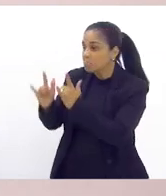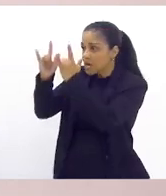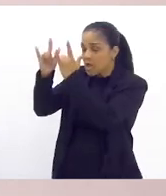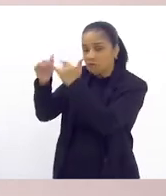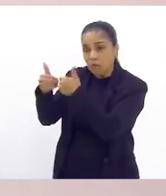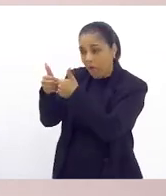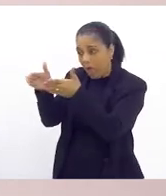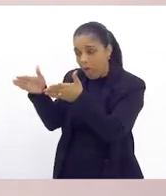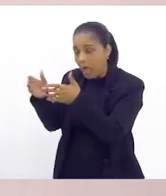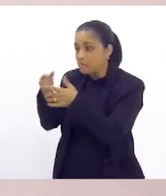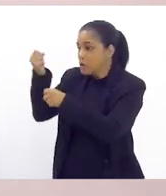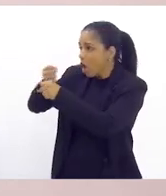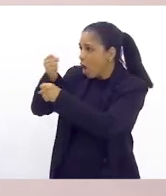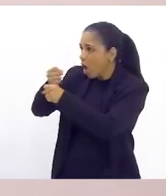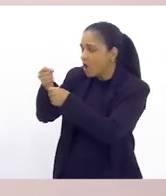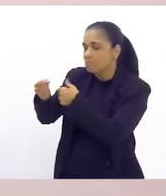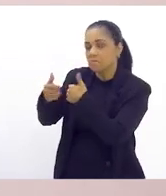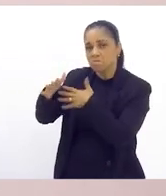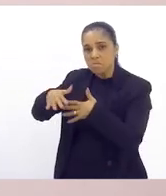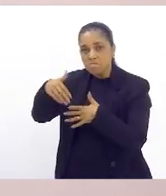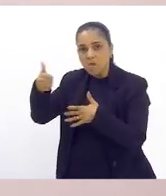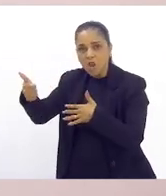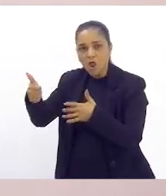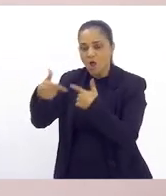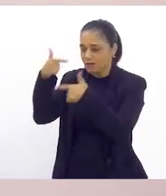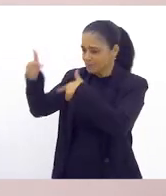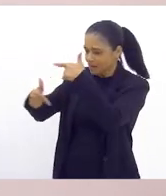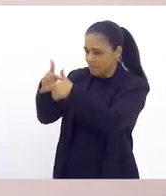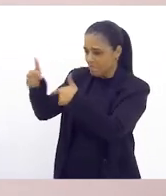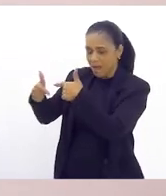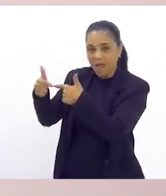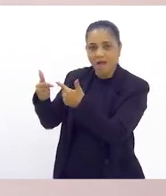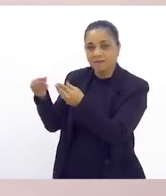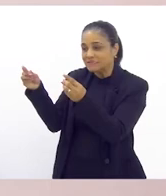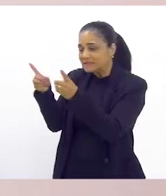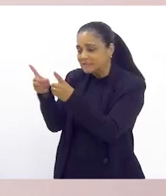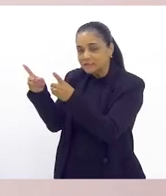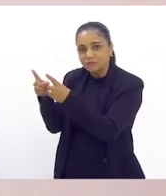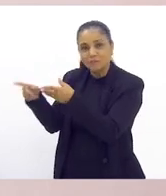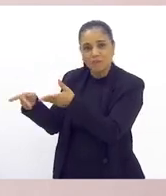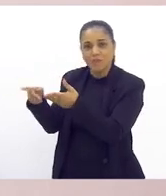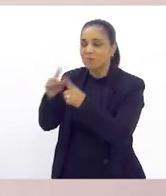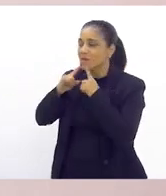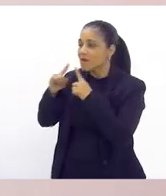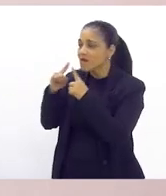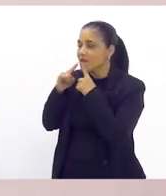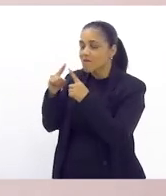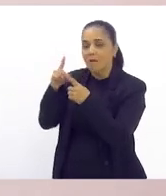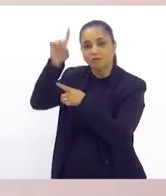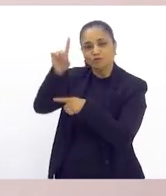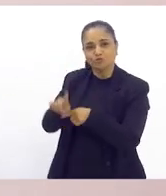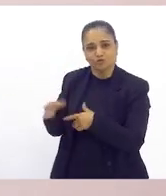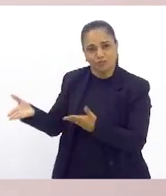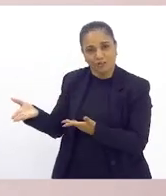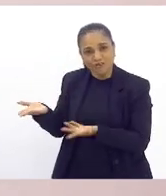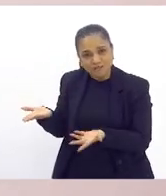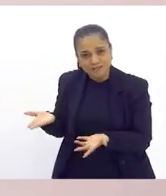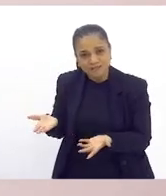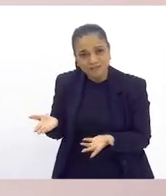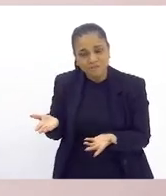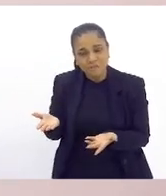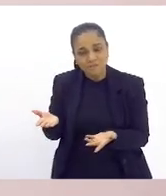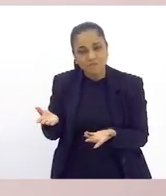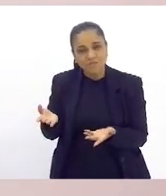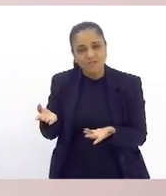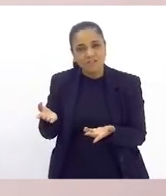as pessoas né é reclamar os seus direitos Muitas pessoas